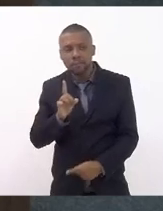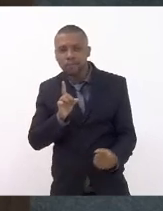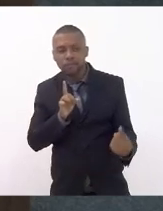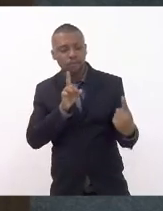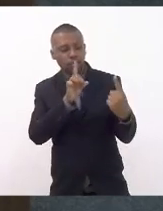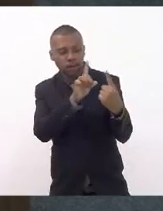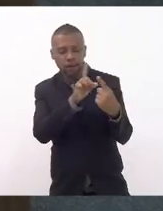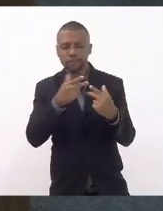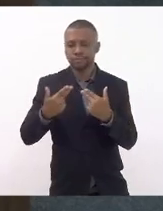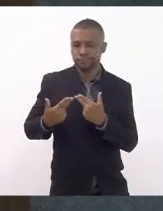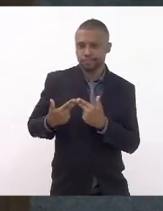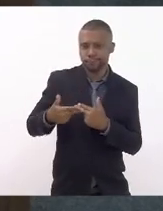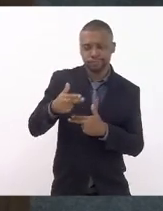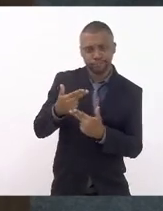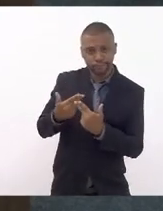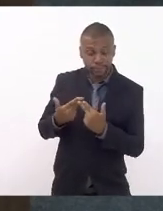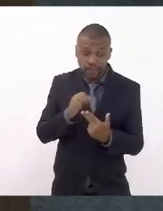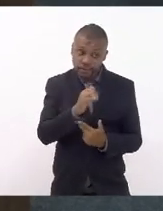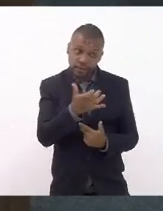deputado querido